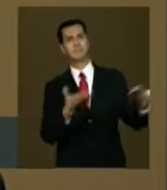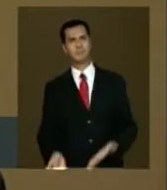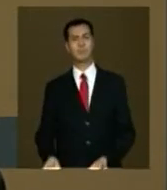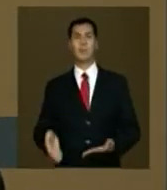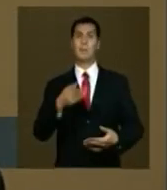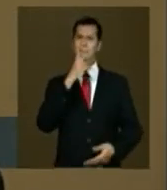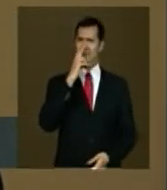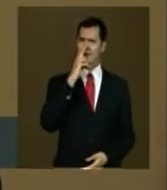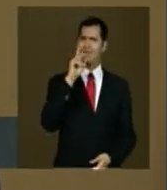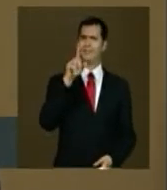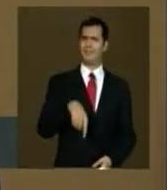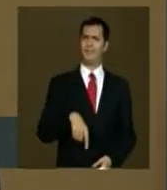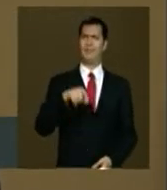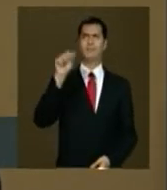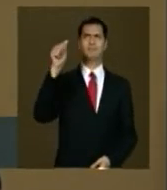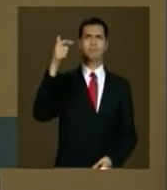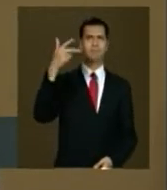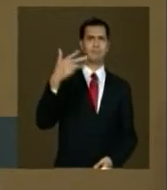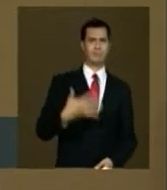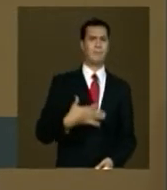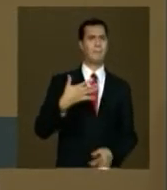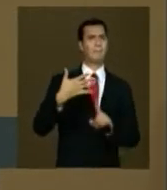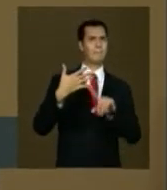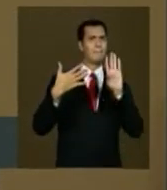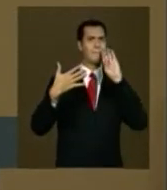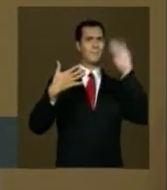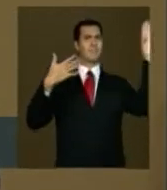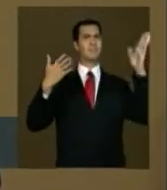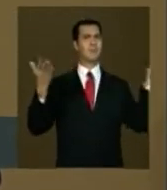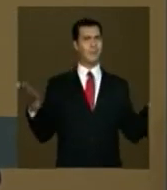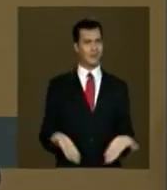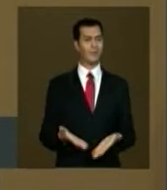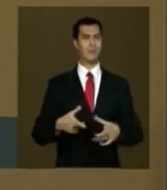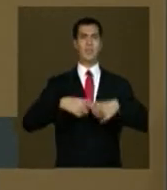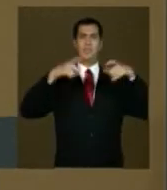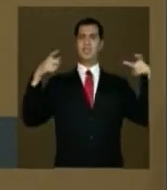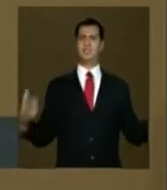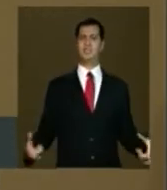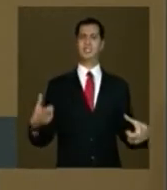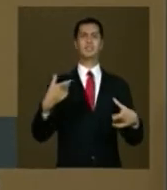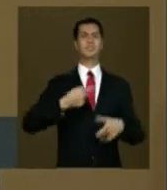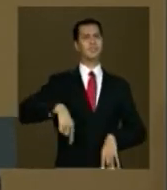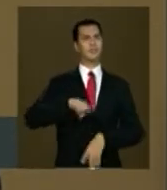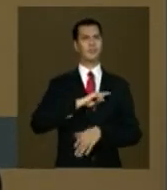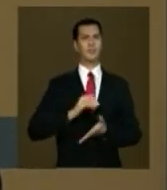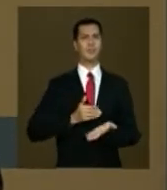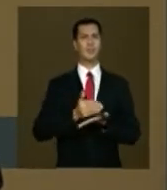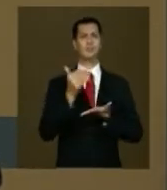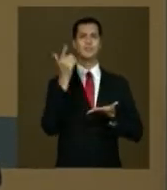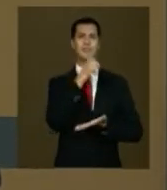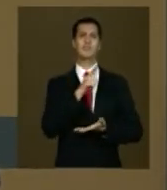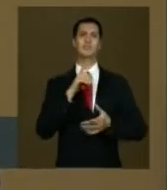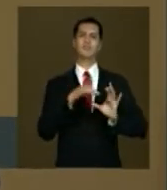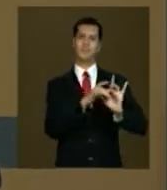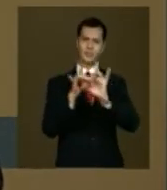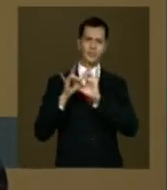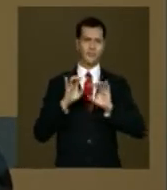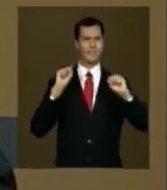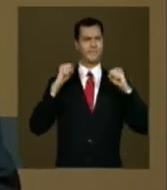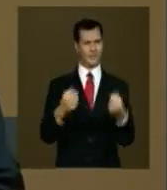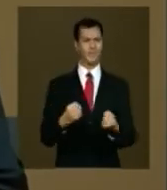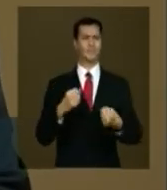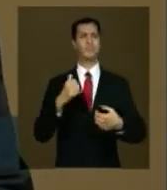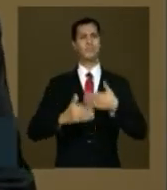realizamos do fórum ministerial mostrando que estamos construindo uma agenda cada vez mais forte de cooperação